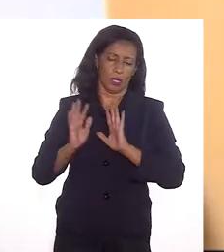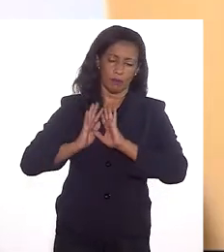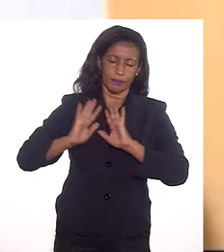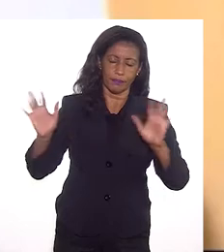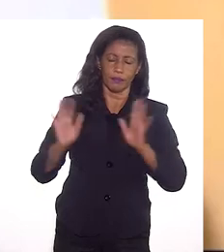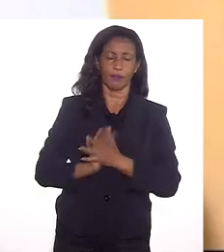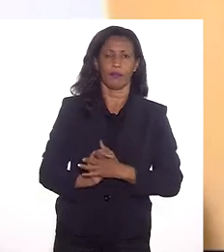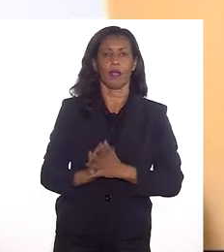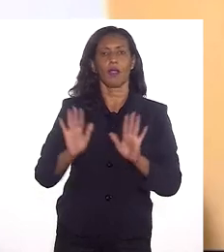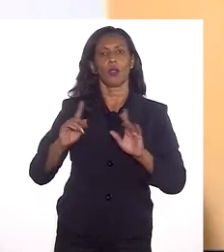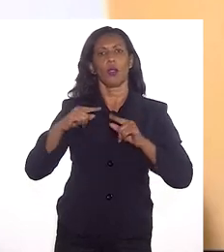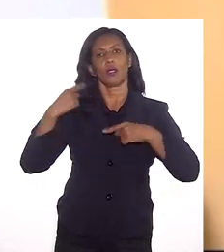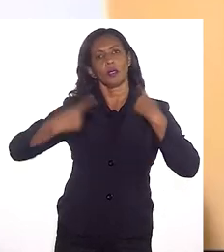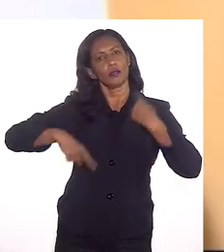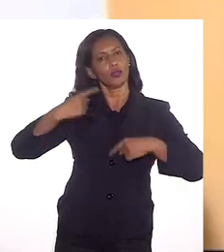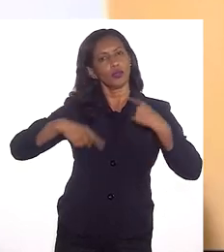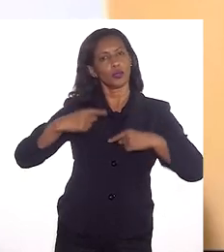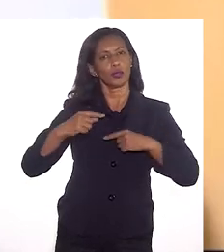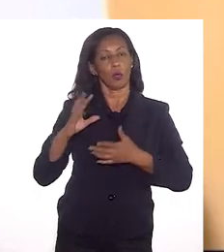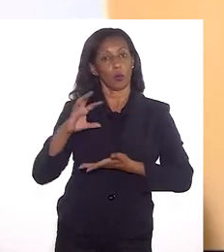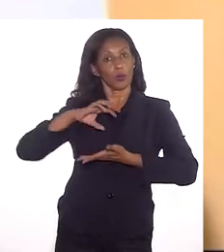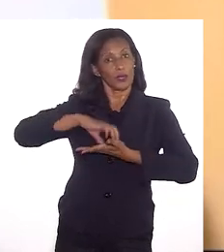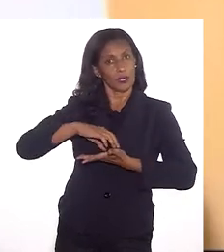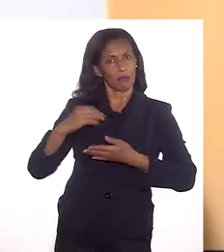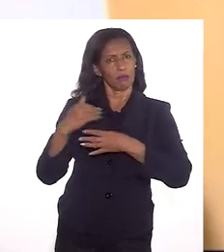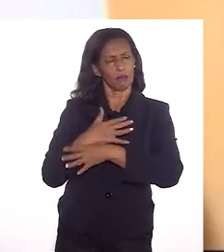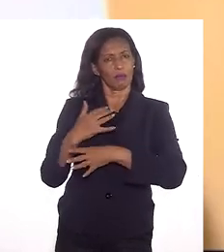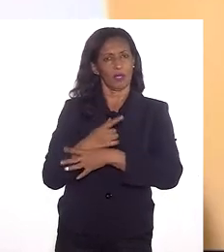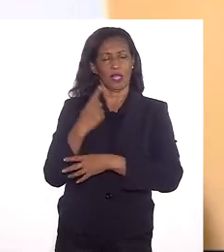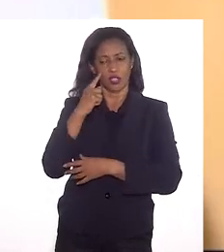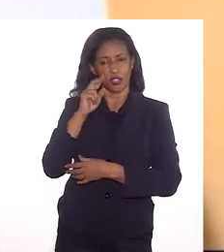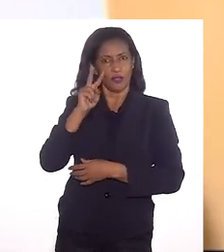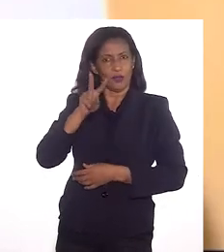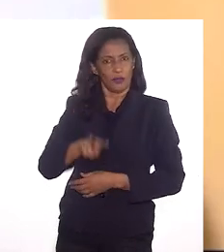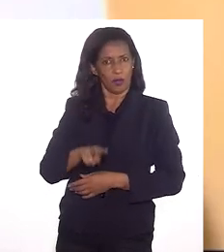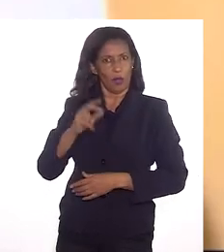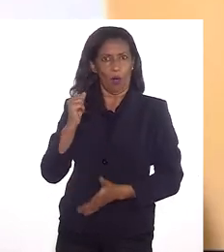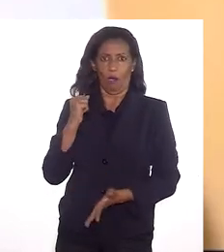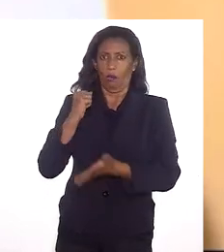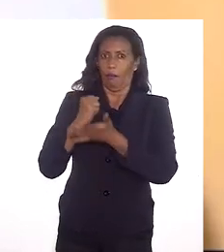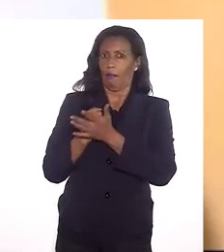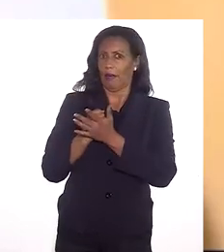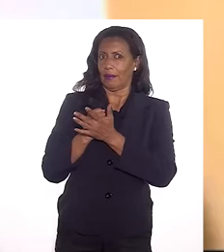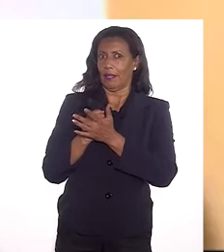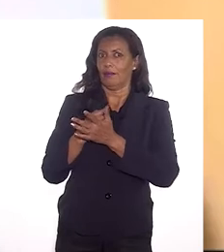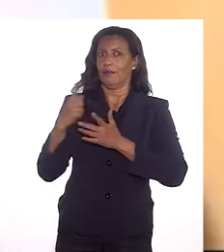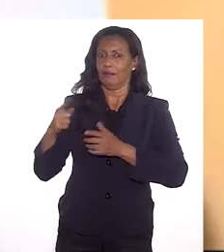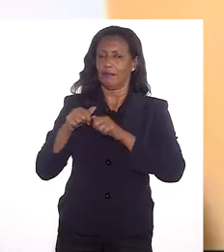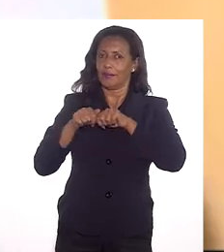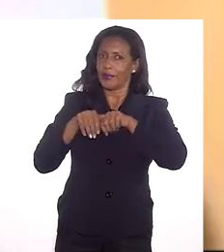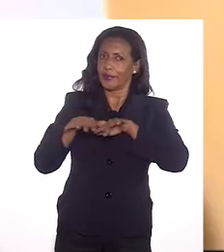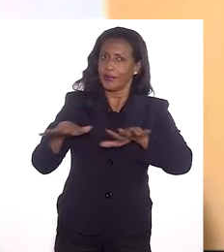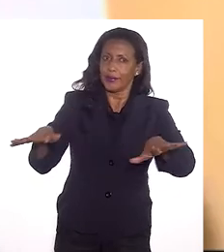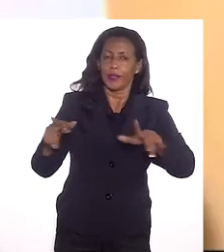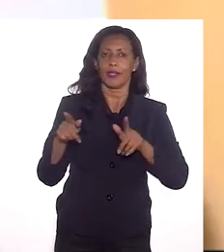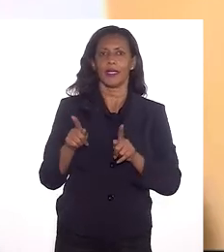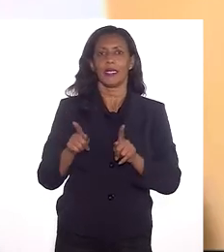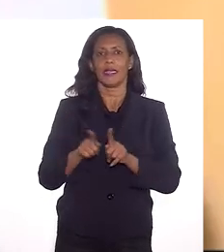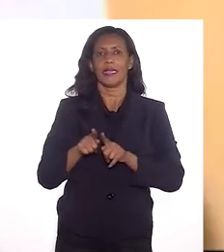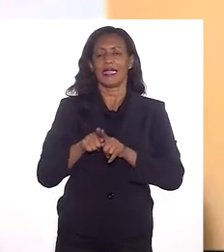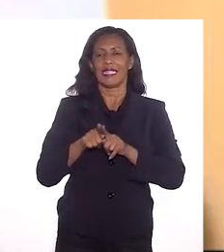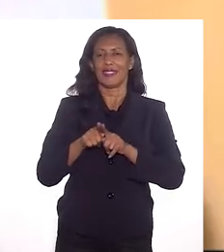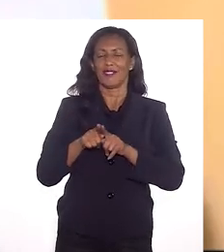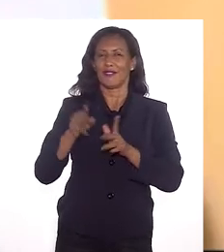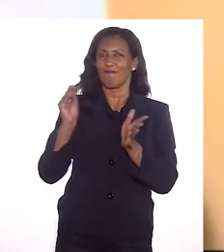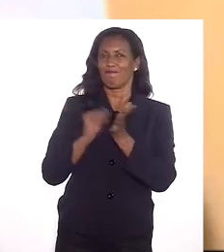secretaria, mas enfim, toda essa discussão do centro da cidade, né? Que a gente viu foi altamente impactado pela pandemia. E